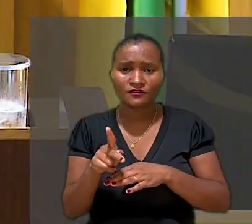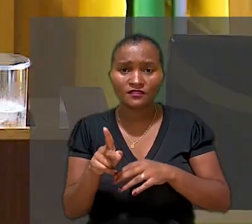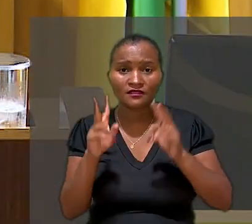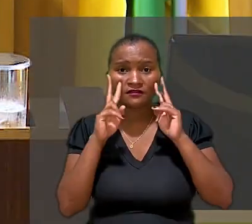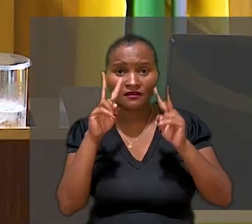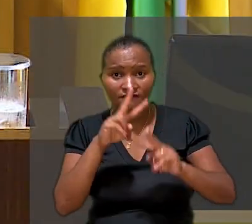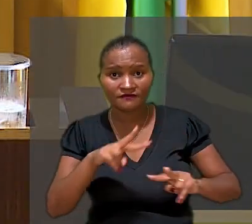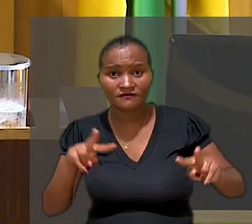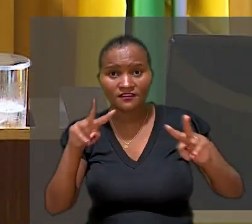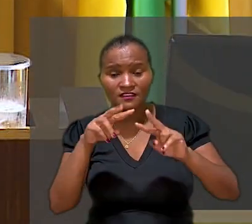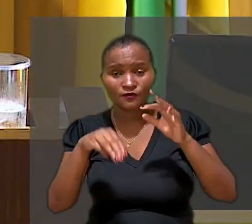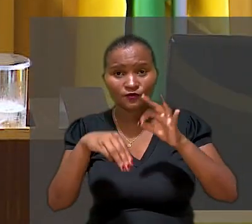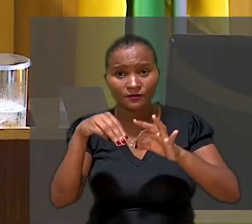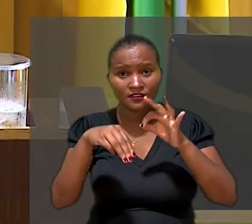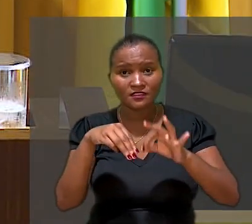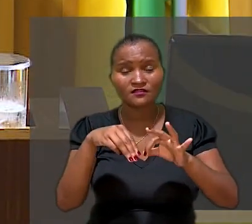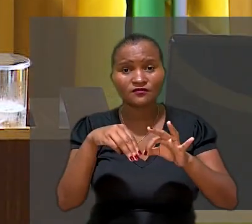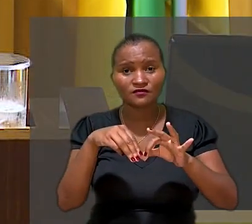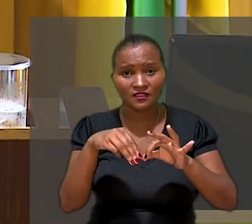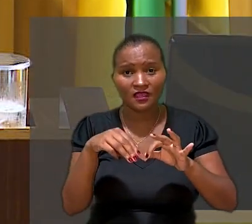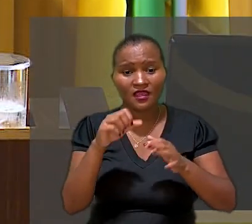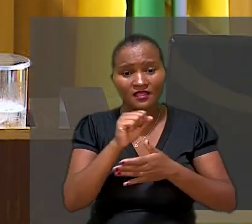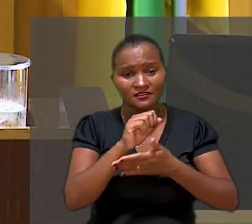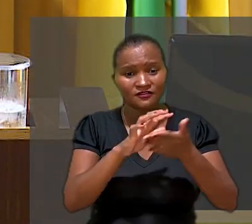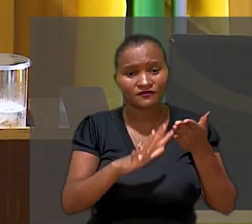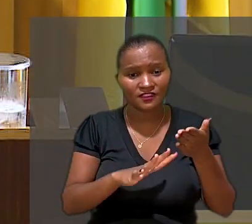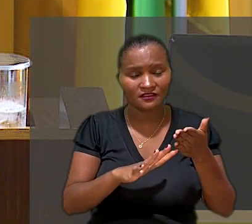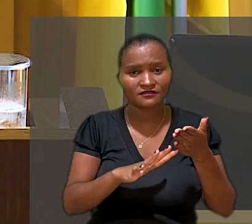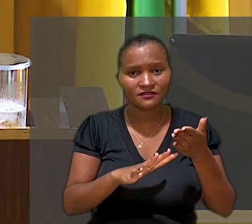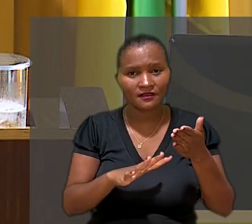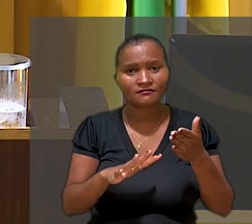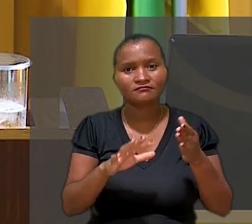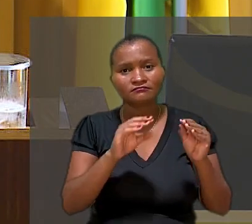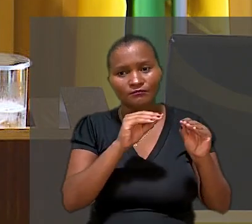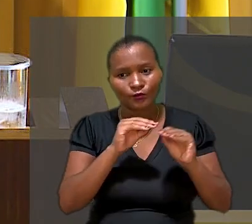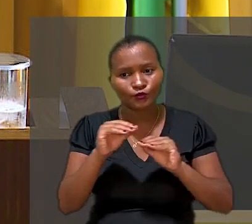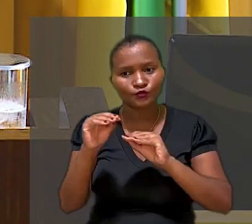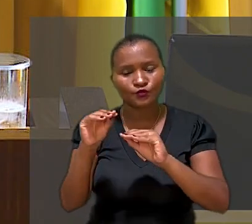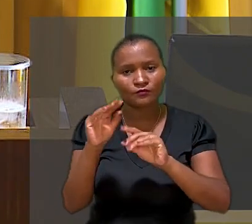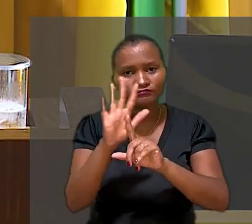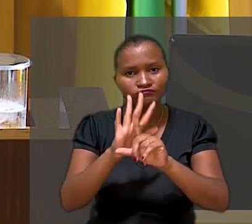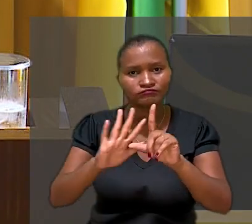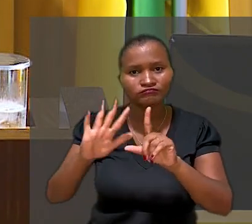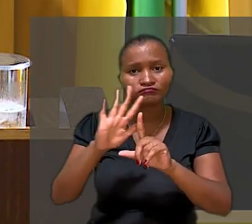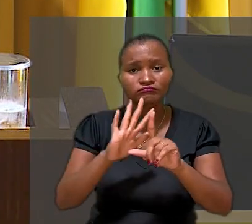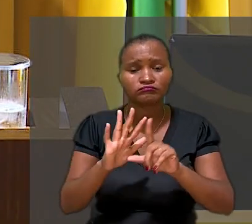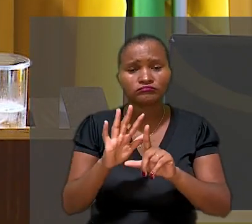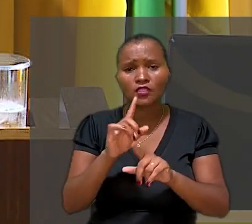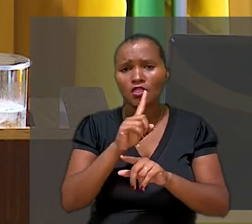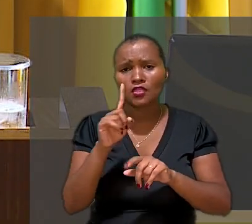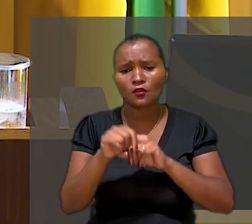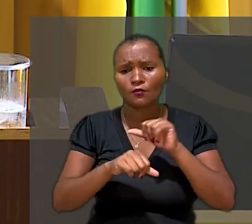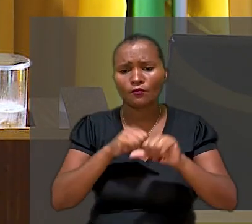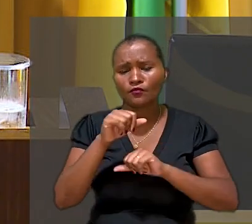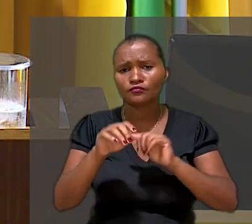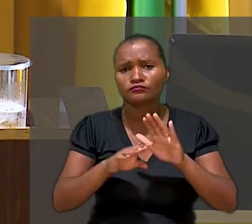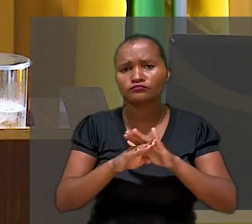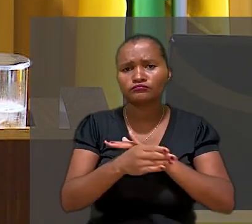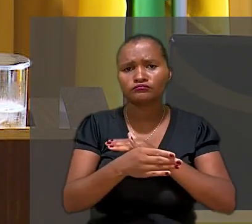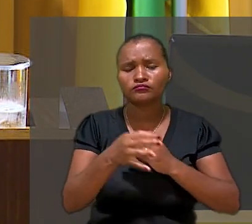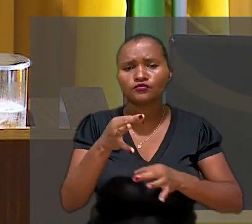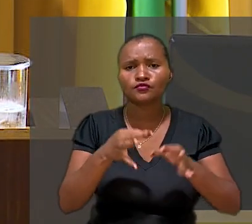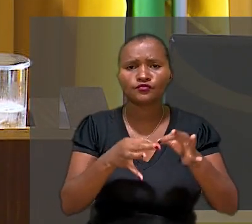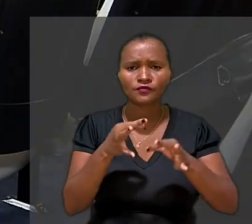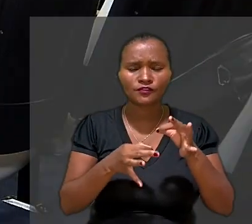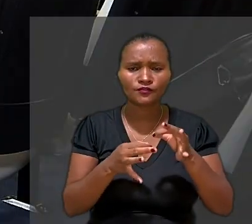professores. Na visão do ministro, a transferência das atividades para o ambiente virtual, por si só, não muda o